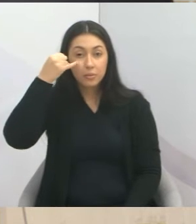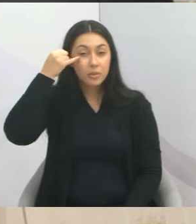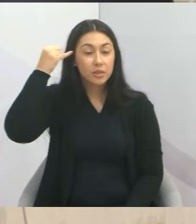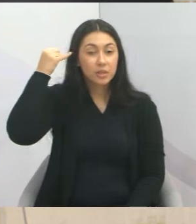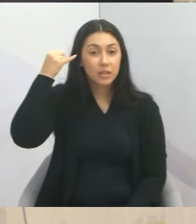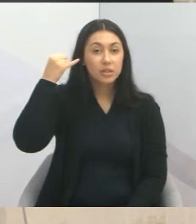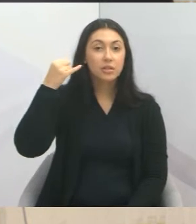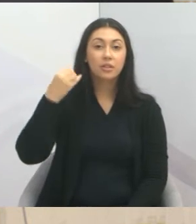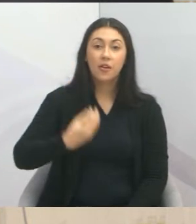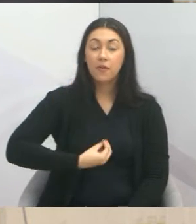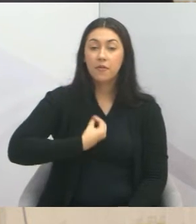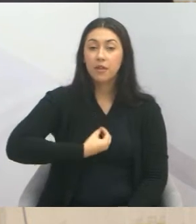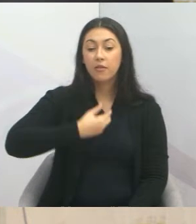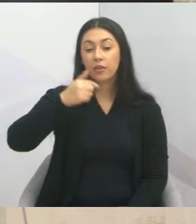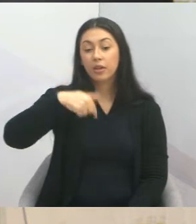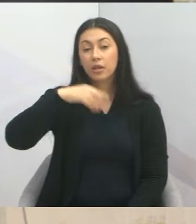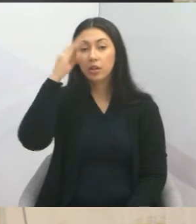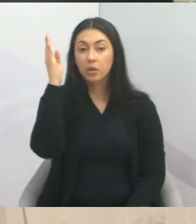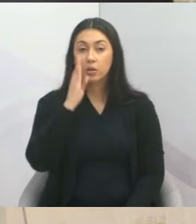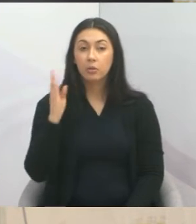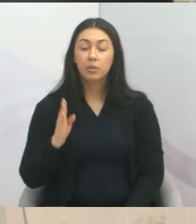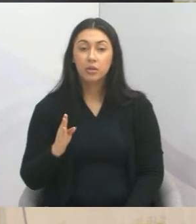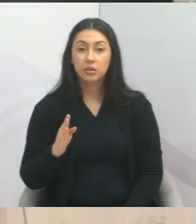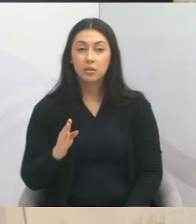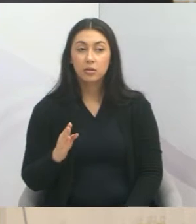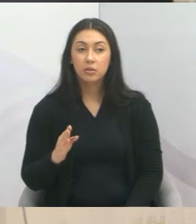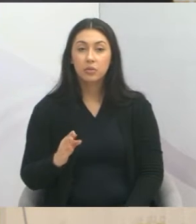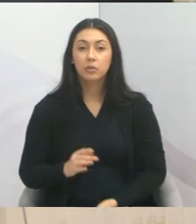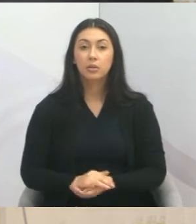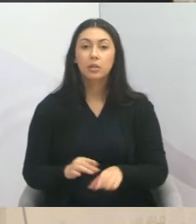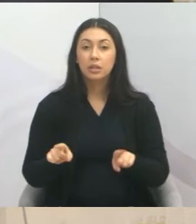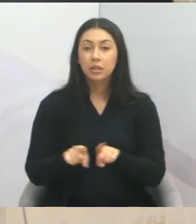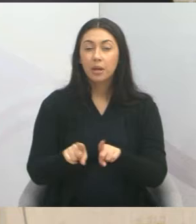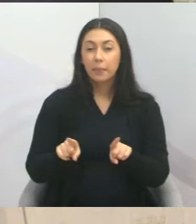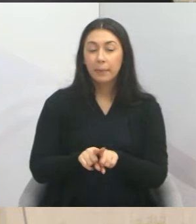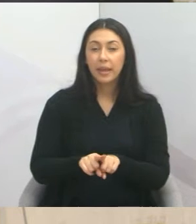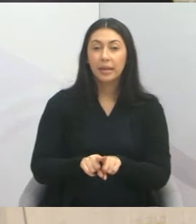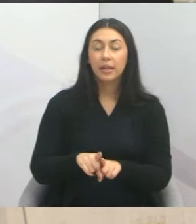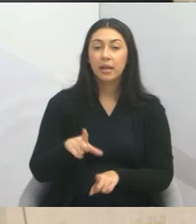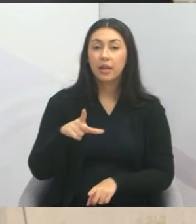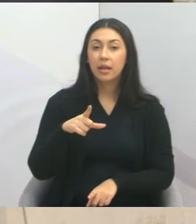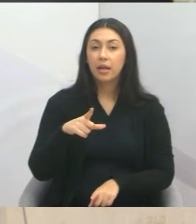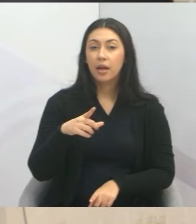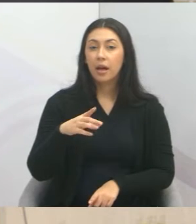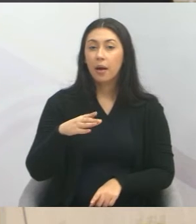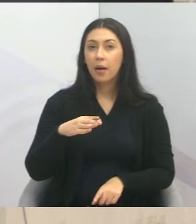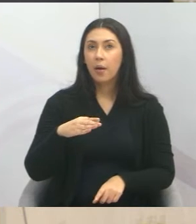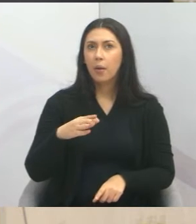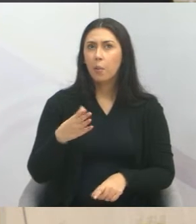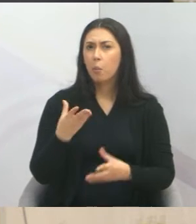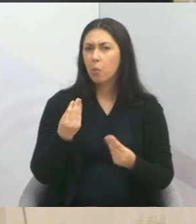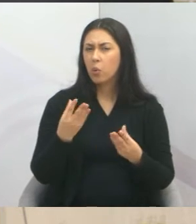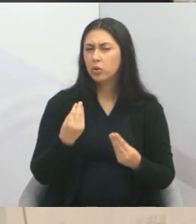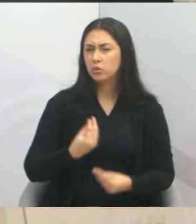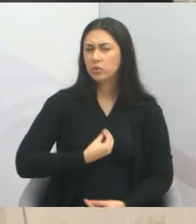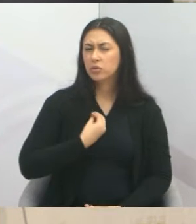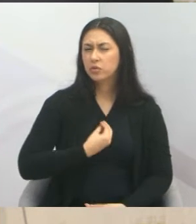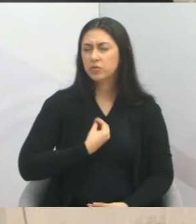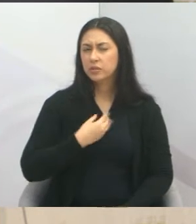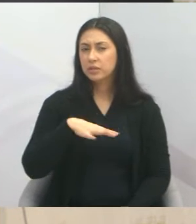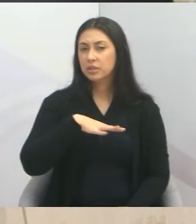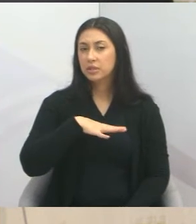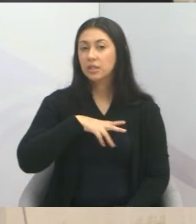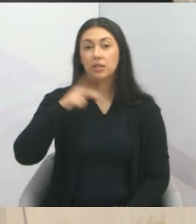descendentes vivam no Brasil e desses 1.3 Milhão reses no Estado de São Paulo dessa maneira o